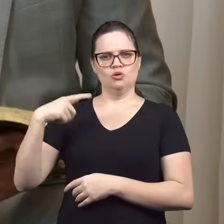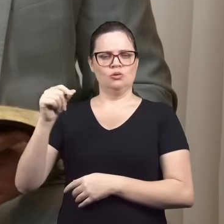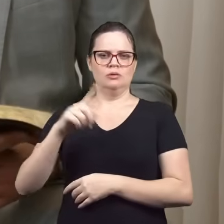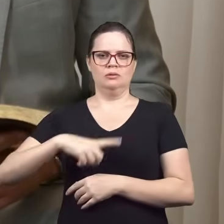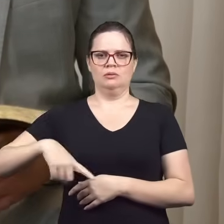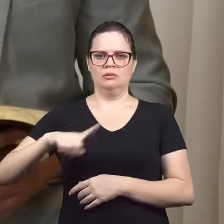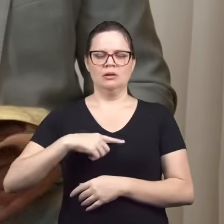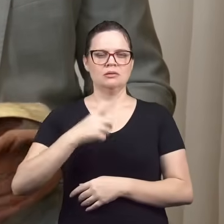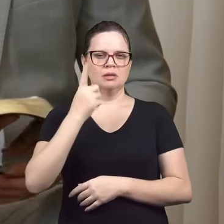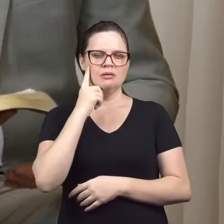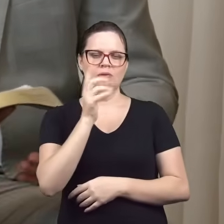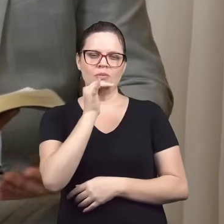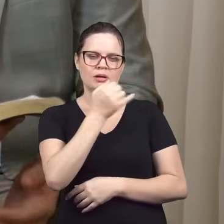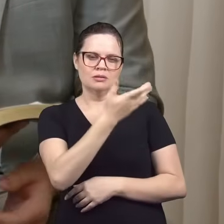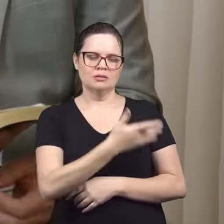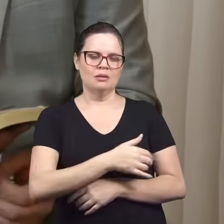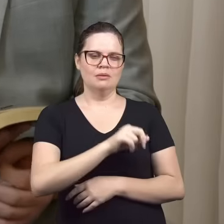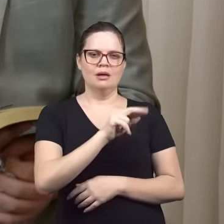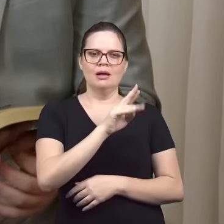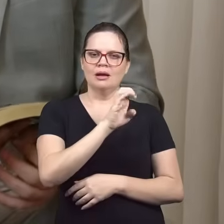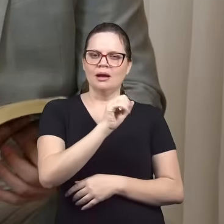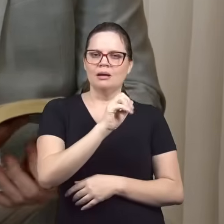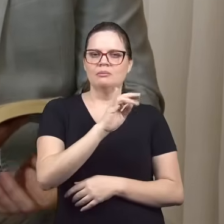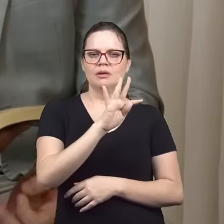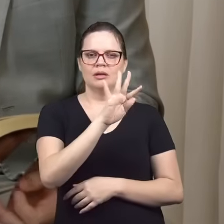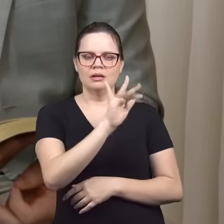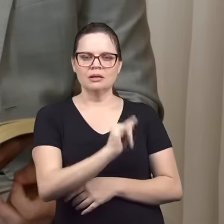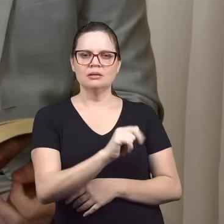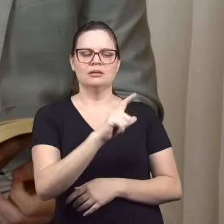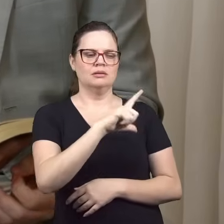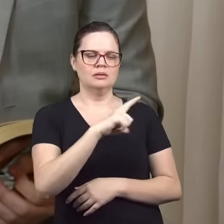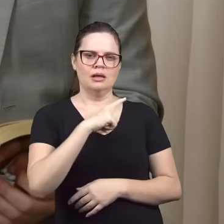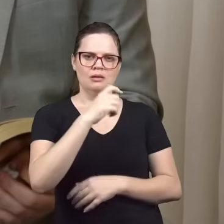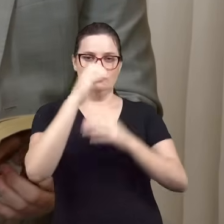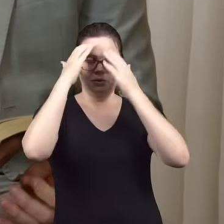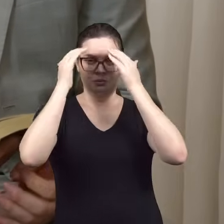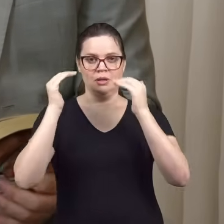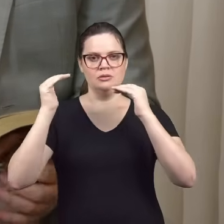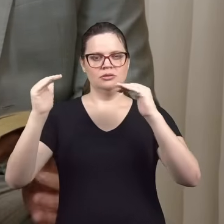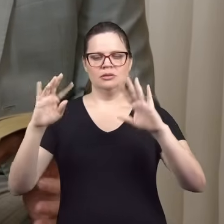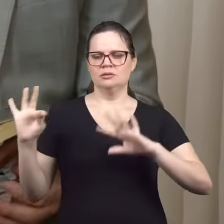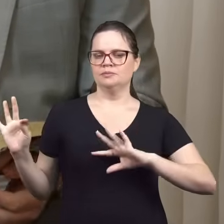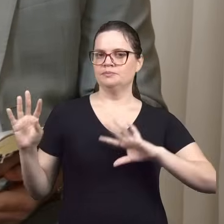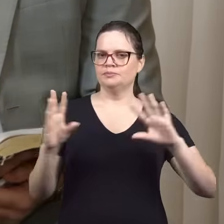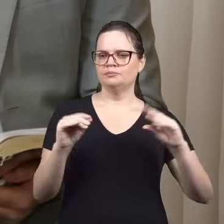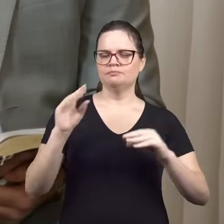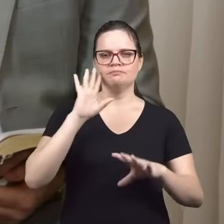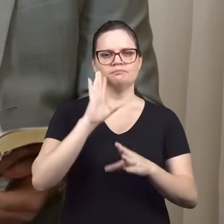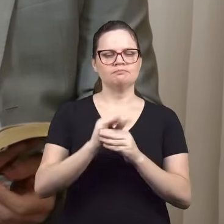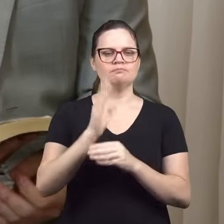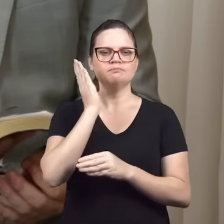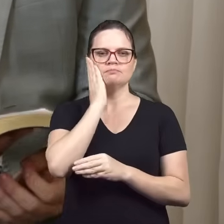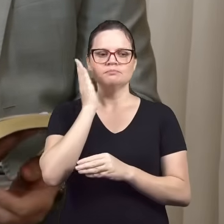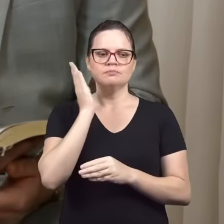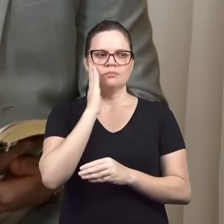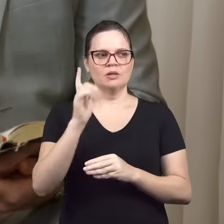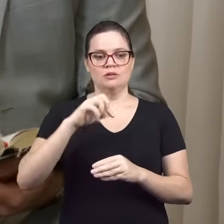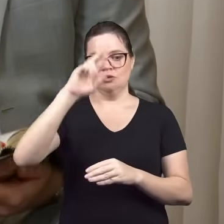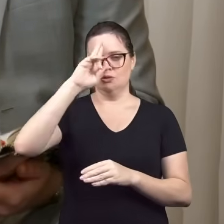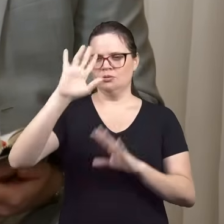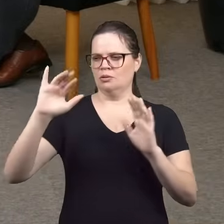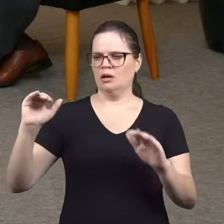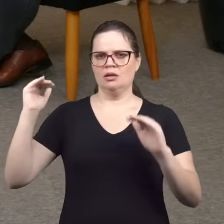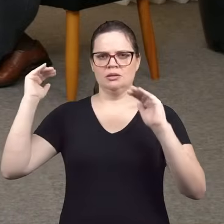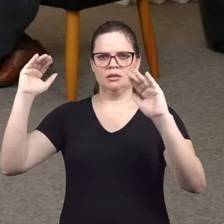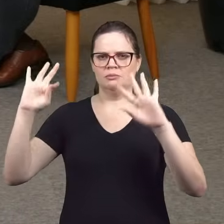né, os recabitas, né? Toda essa obediência, toda essa convicção, né? Que a obra do Senhor está acima de tudo aqui, né? Isso é um exemplo para nós,